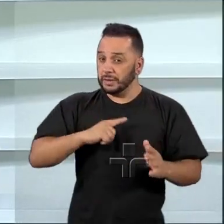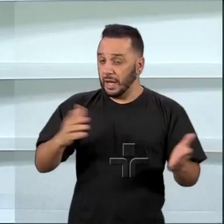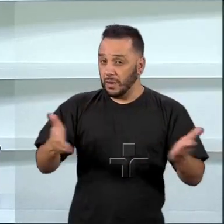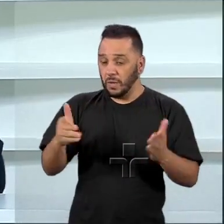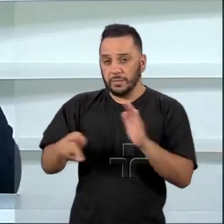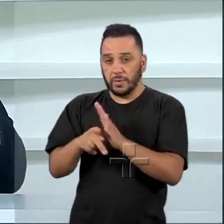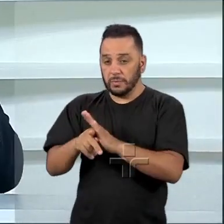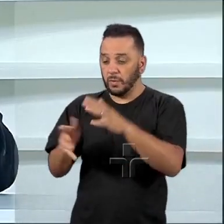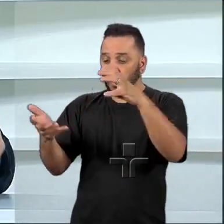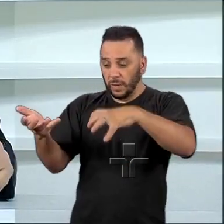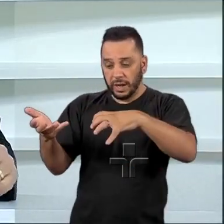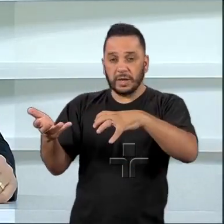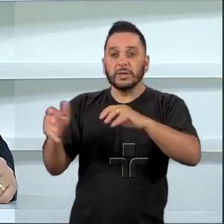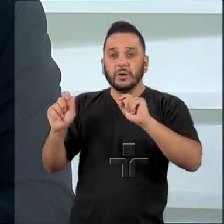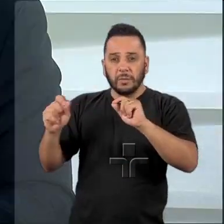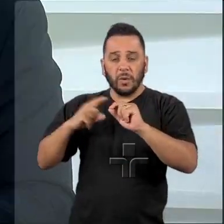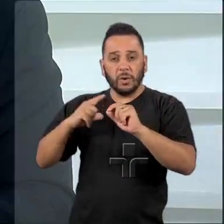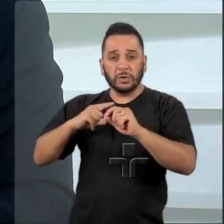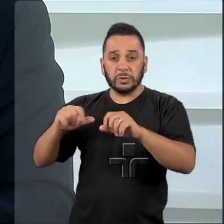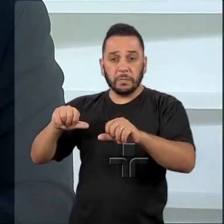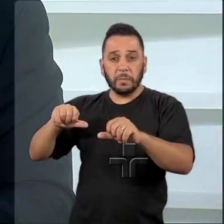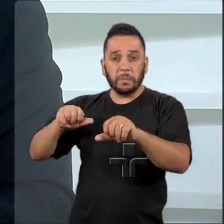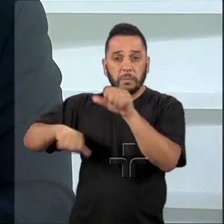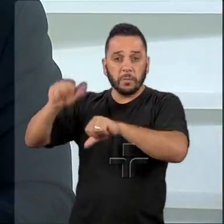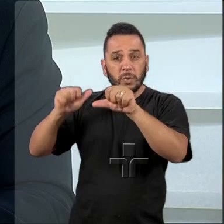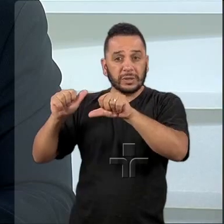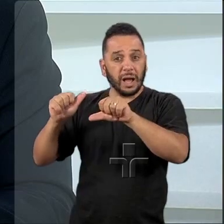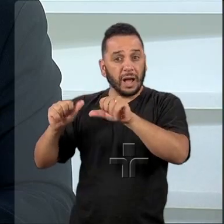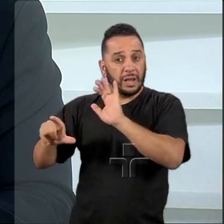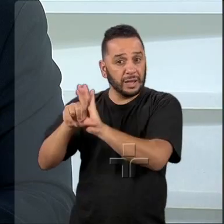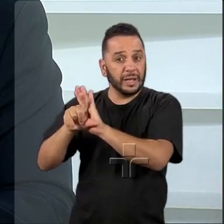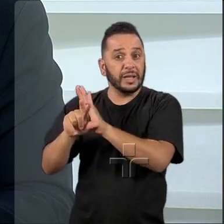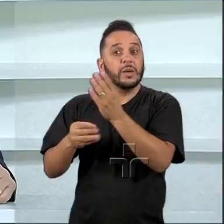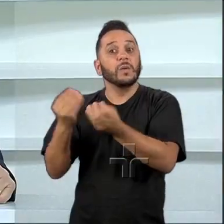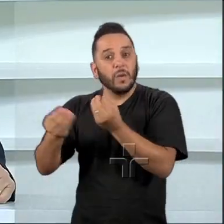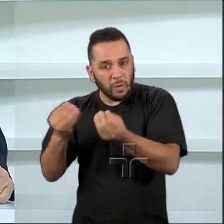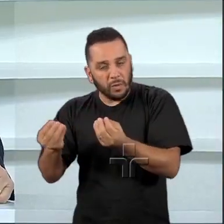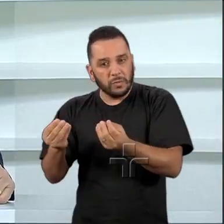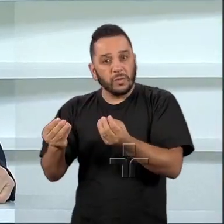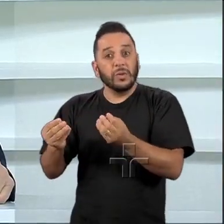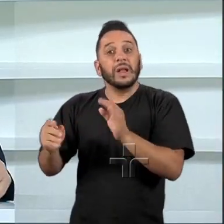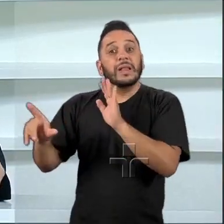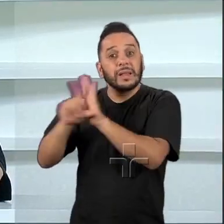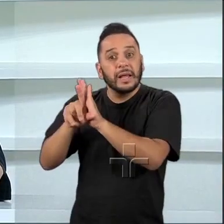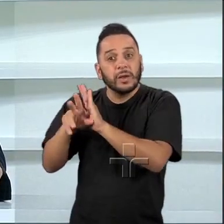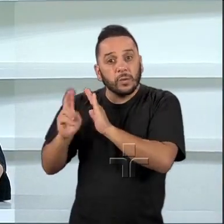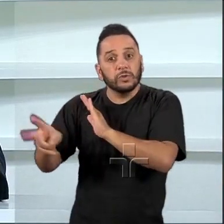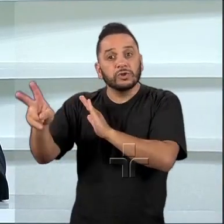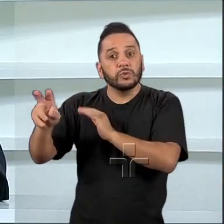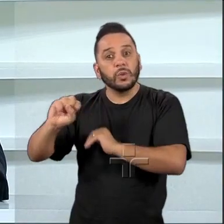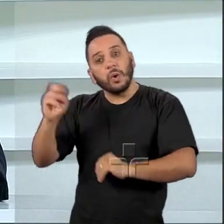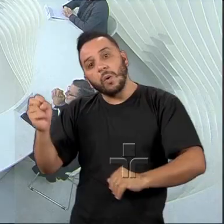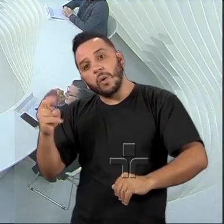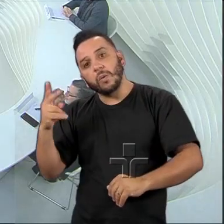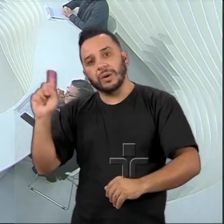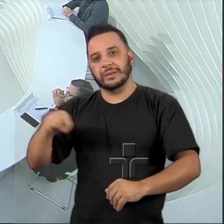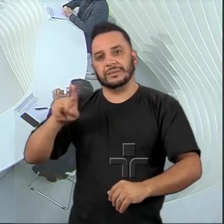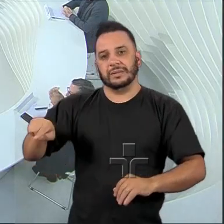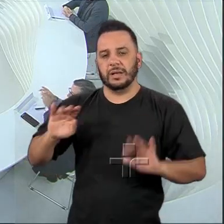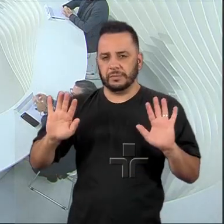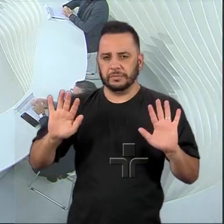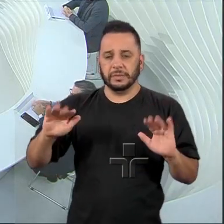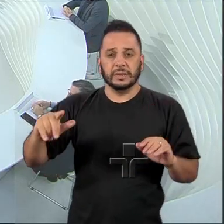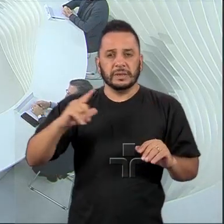voltar atrás. Essa que é a questão. Sabe? O que eles vão fazer com isso? Passar ou vigorar, né? Agora, um assunto bom para a gente discutir aqui é o